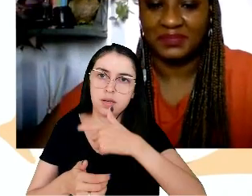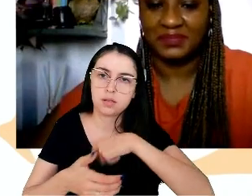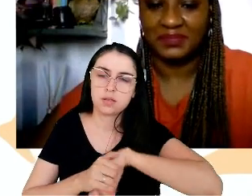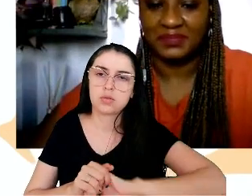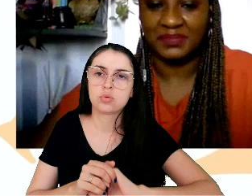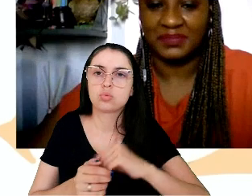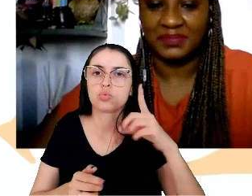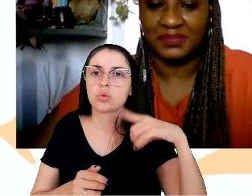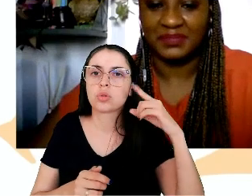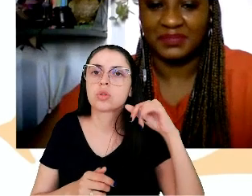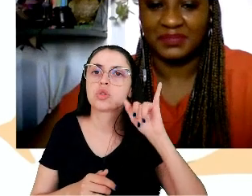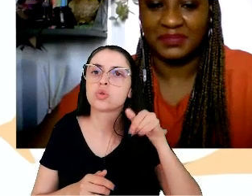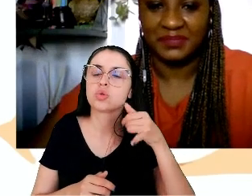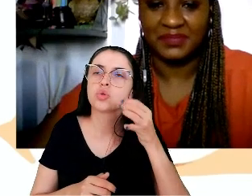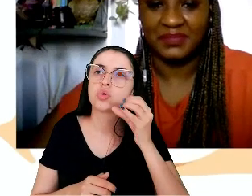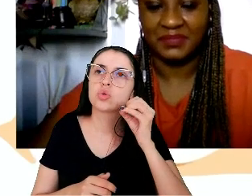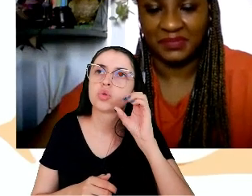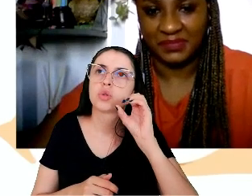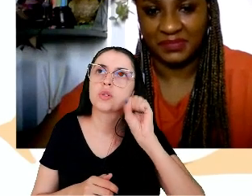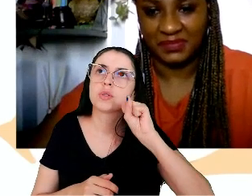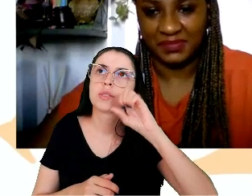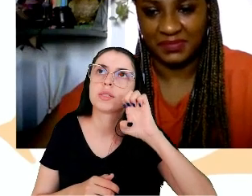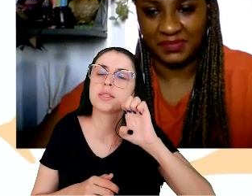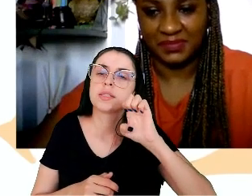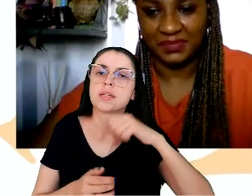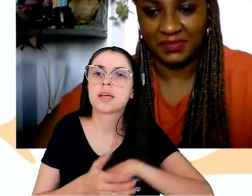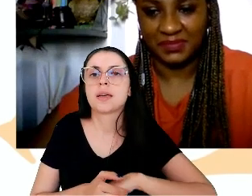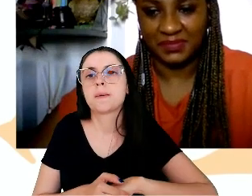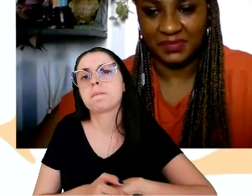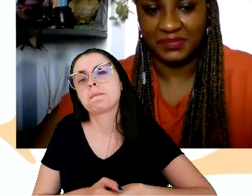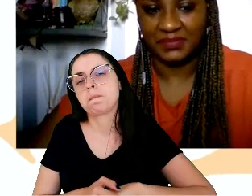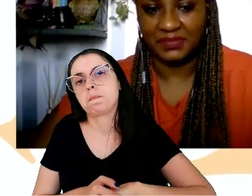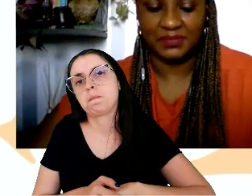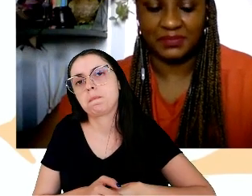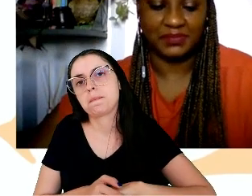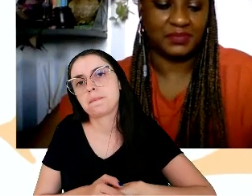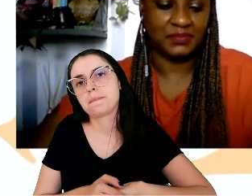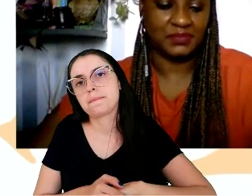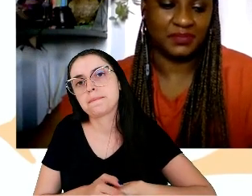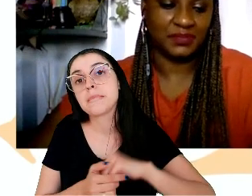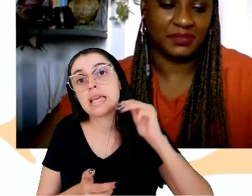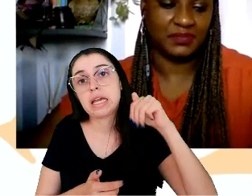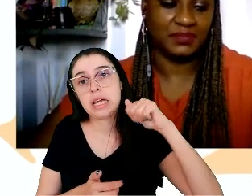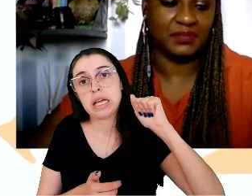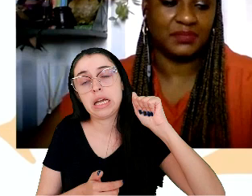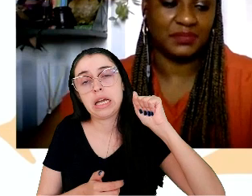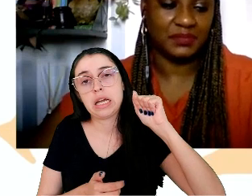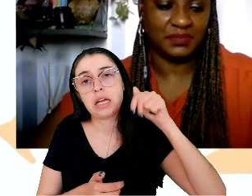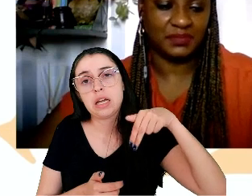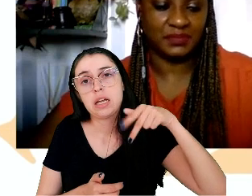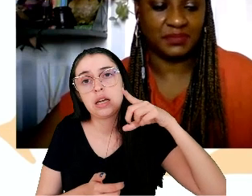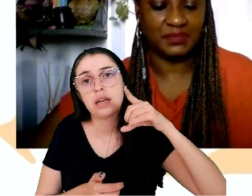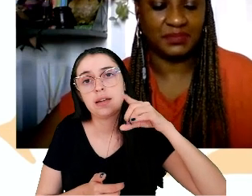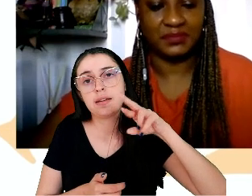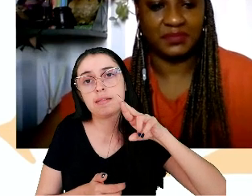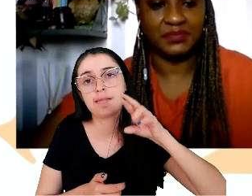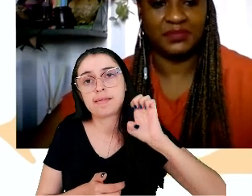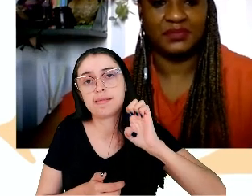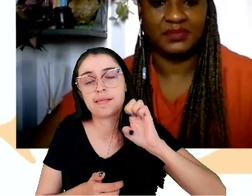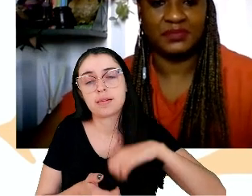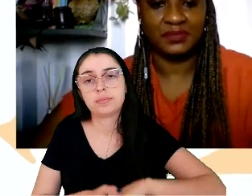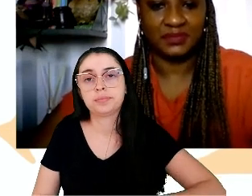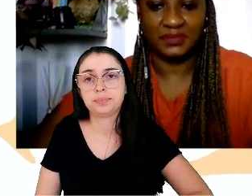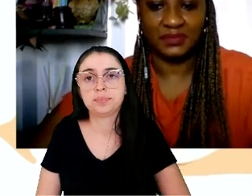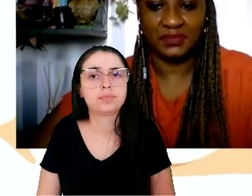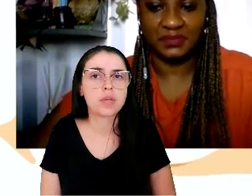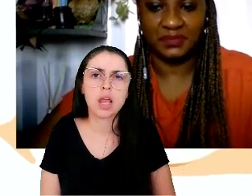pelo doutor José Augusto Soares Barreto Filho, e pelo fotógrafo profissional André Arruda. Então,